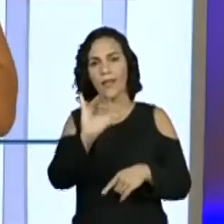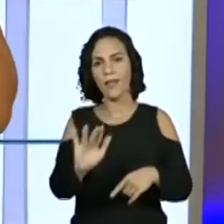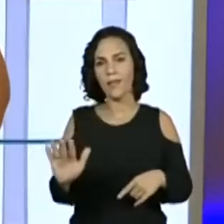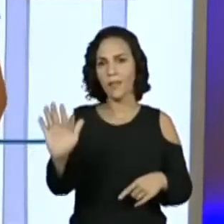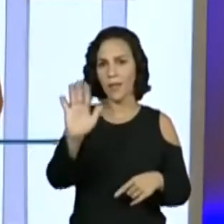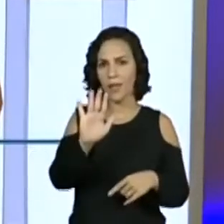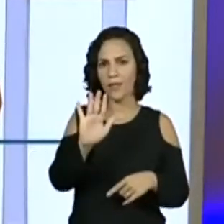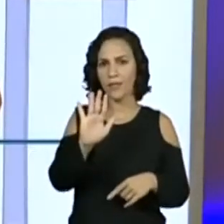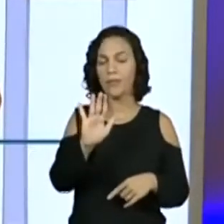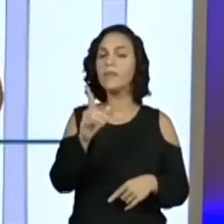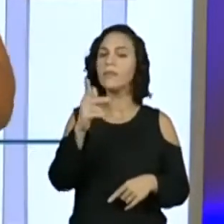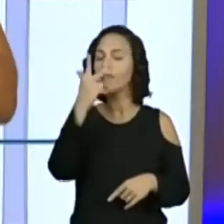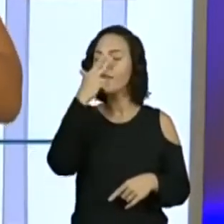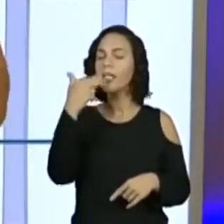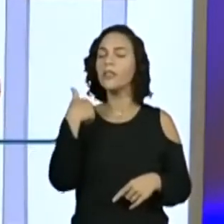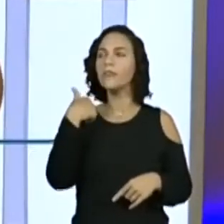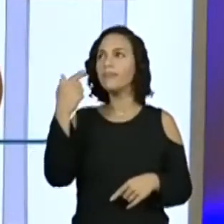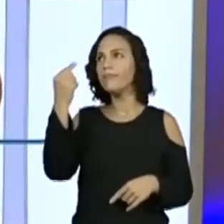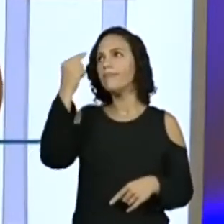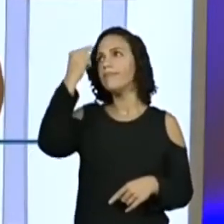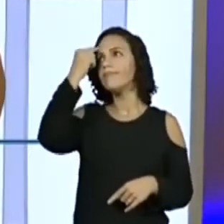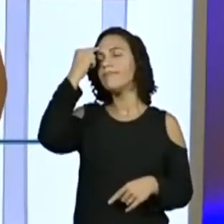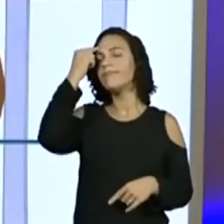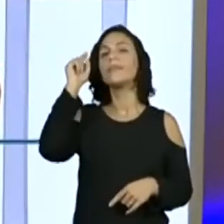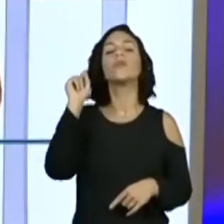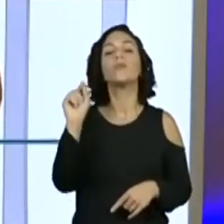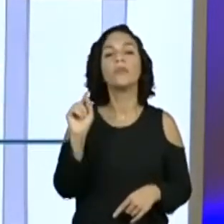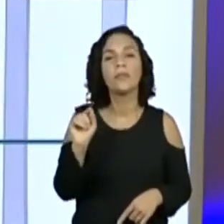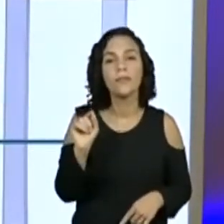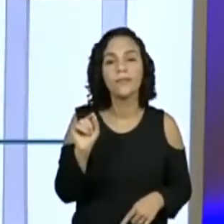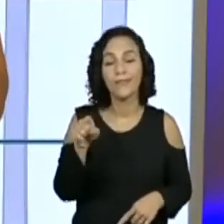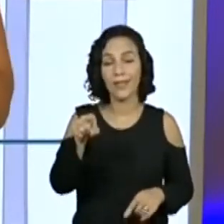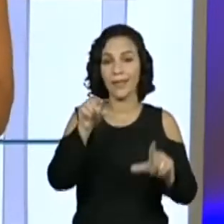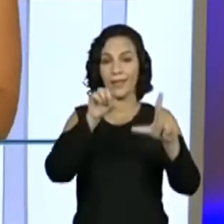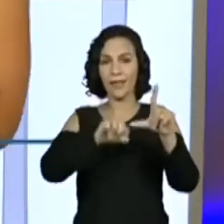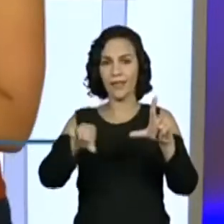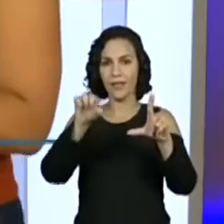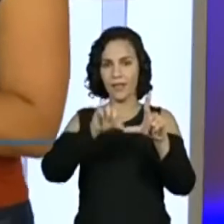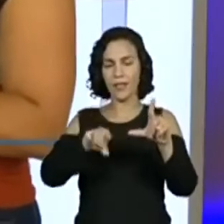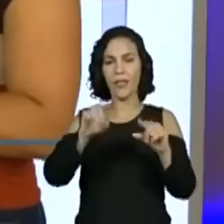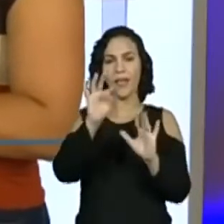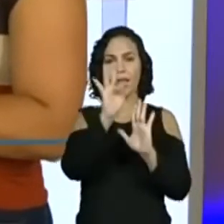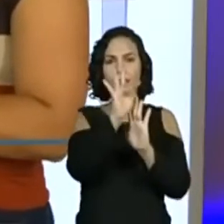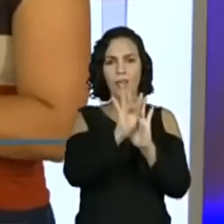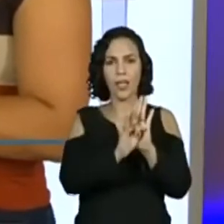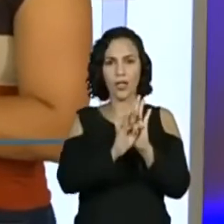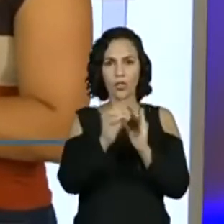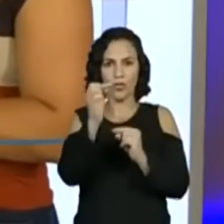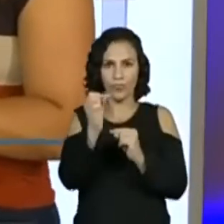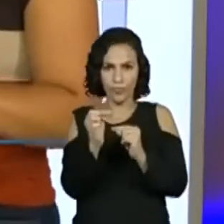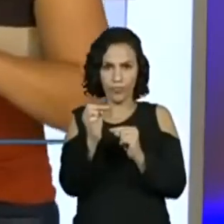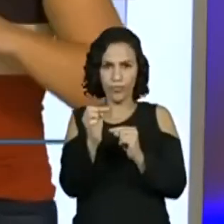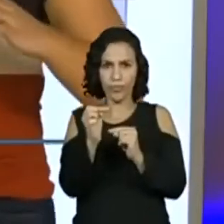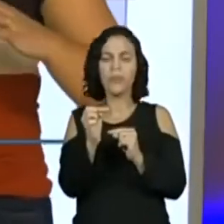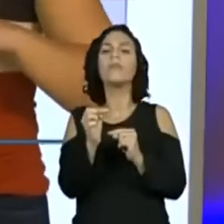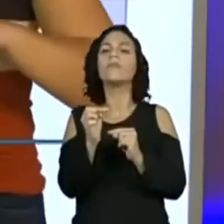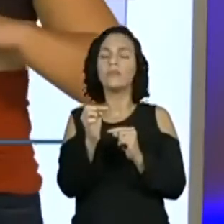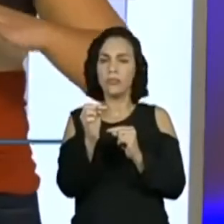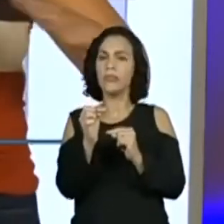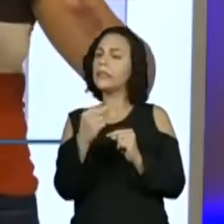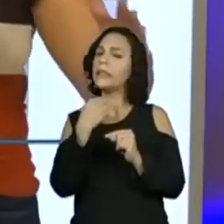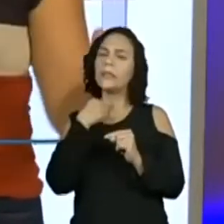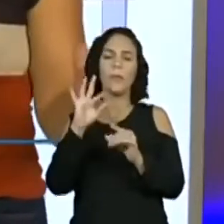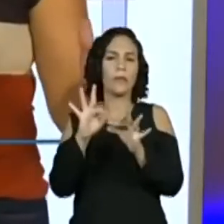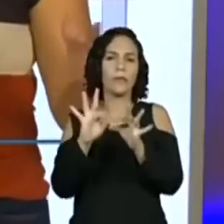eu acho que o que ficou mais marcante assim é que as legendas são pequenos textos. Vamos reforçar isso? Não então, podem ser